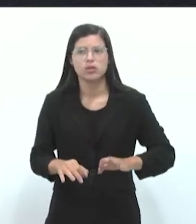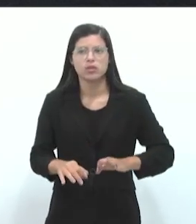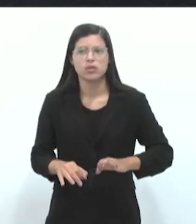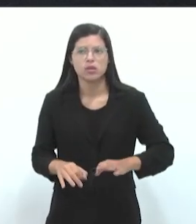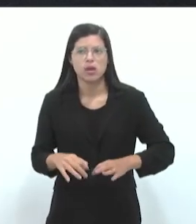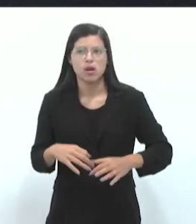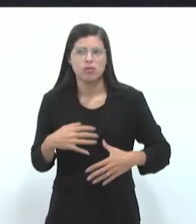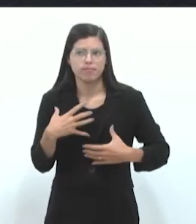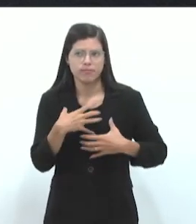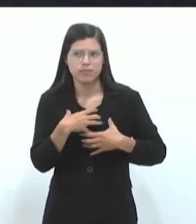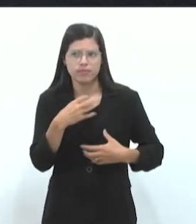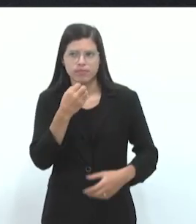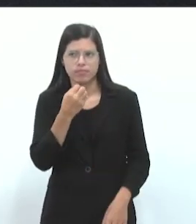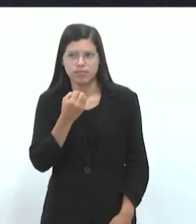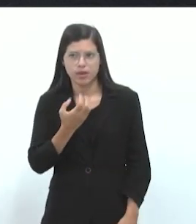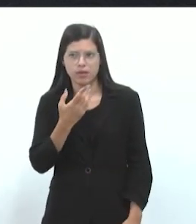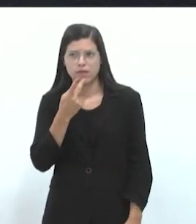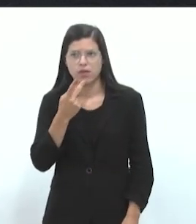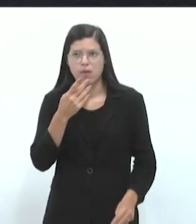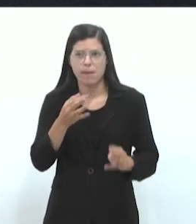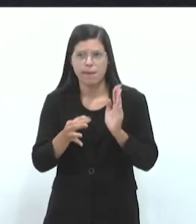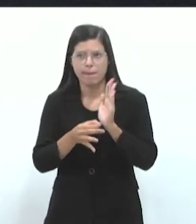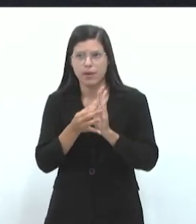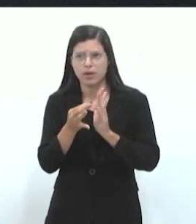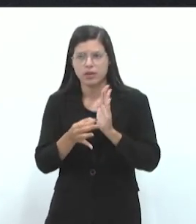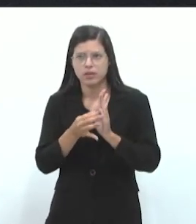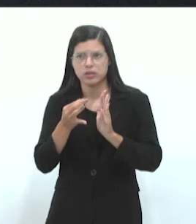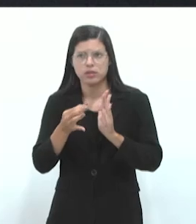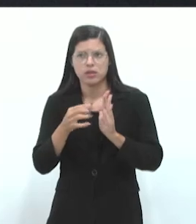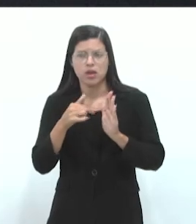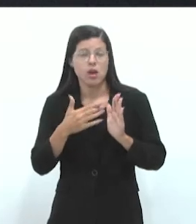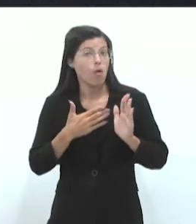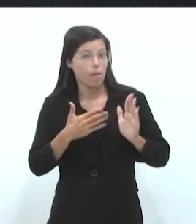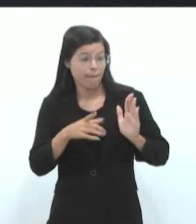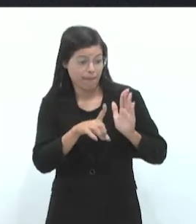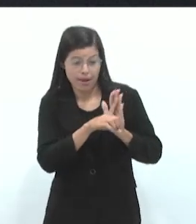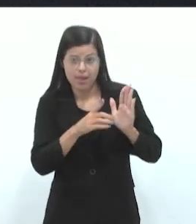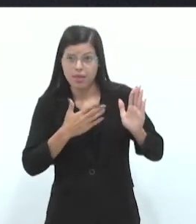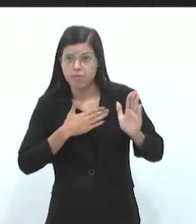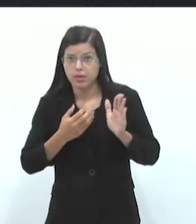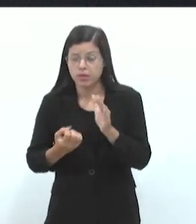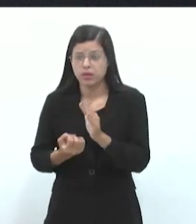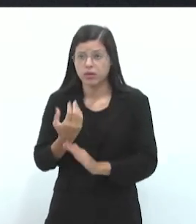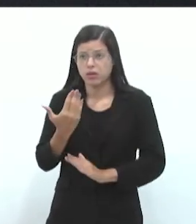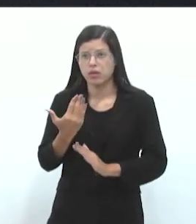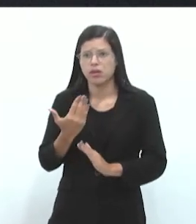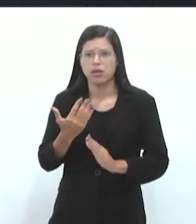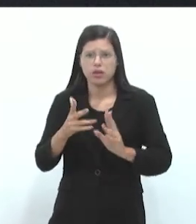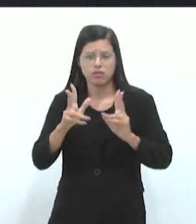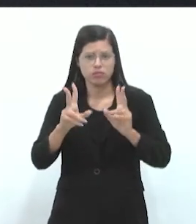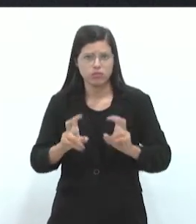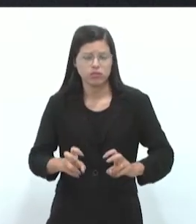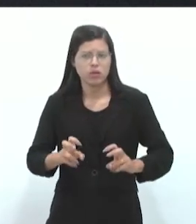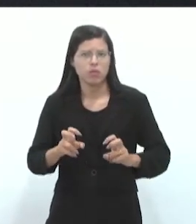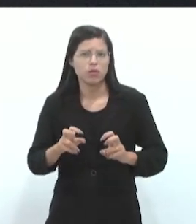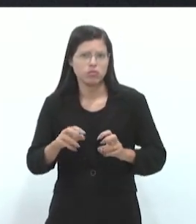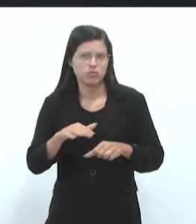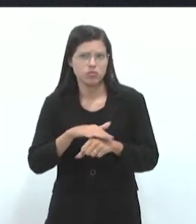vontade de falar, porque nesse caso especial, o parecer que está contestando é uma lei de minha autoria e de uma pauta que eu tenho feito muito em especial com o deputado Luiz Paulo e com a deputada